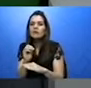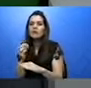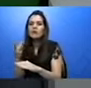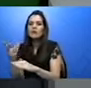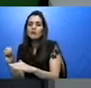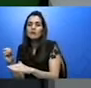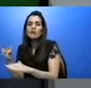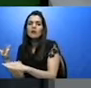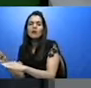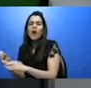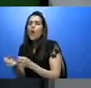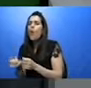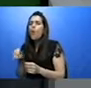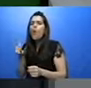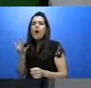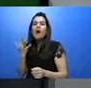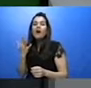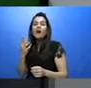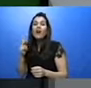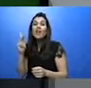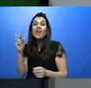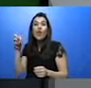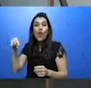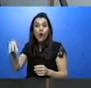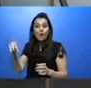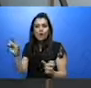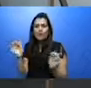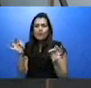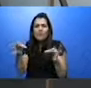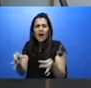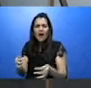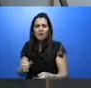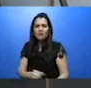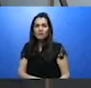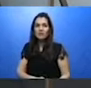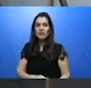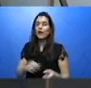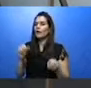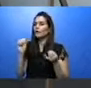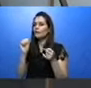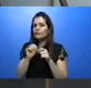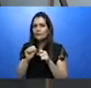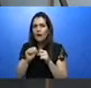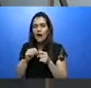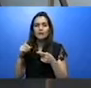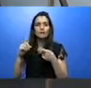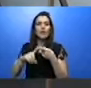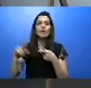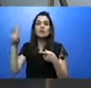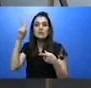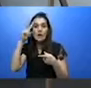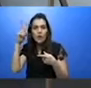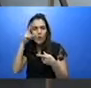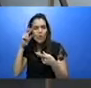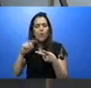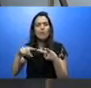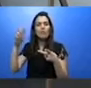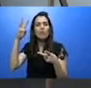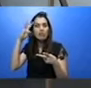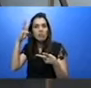percorrer no final desse período? Então, digamos que ele faz isso na segunda, na terça, na quarta, na quinta e na sexta-feira, porque são